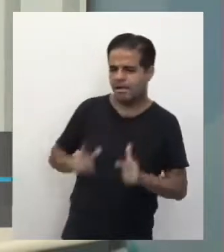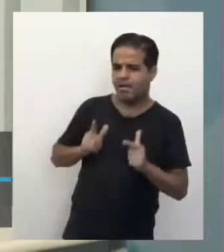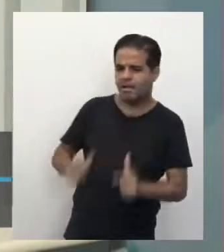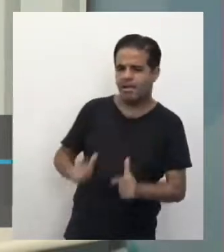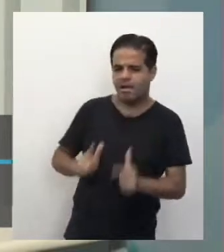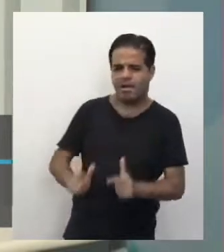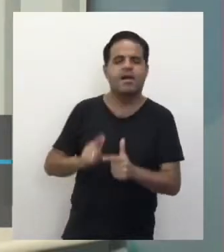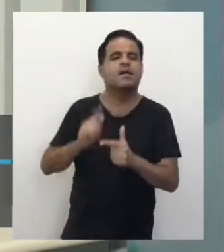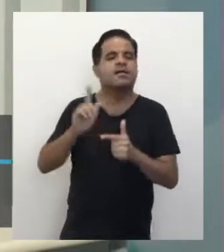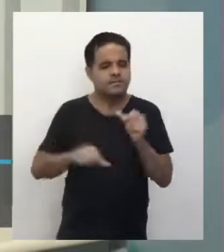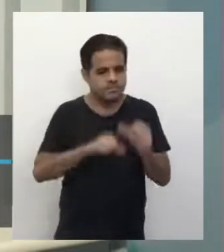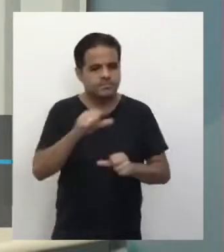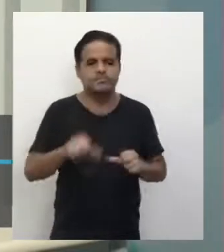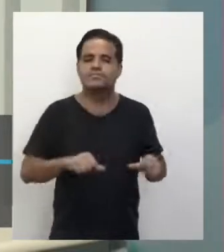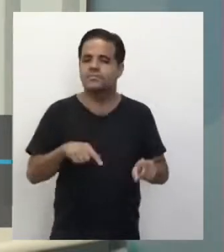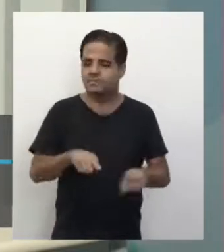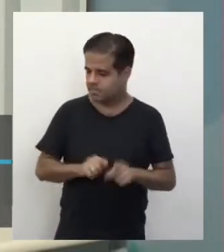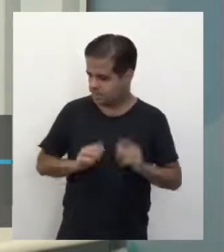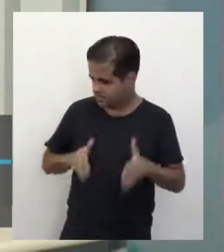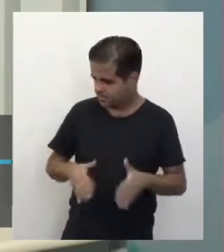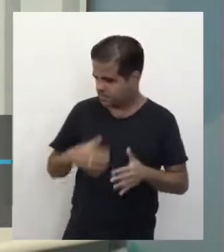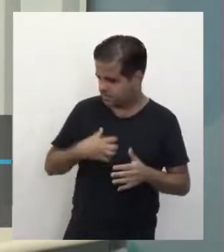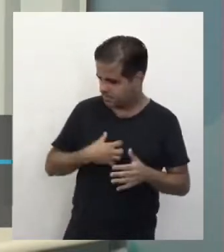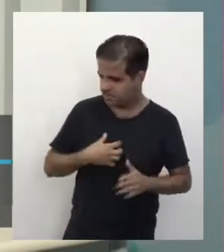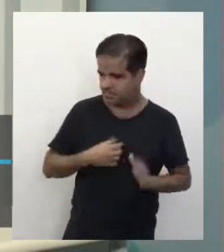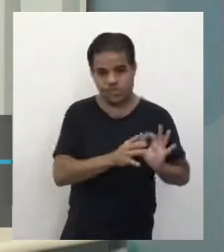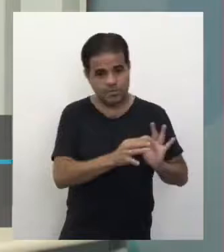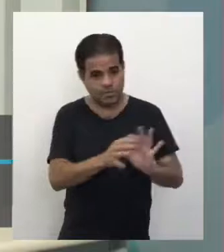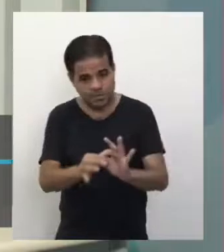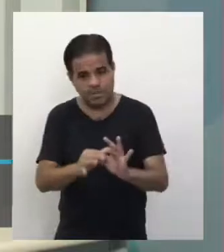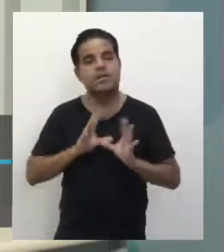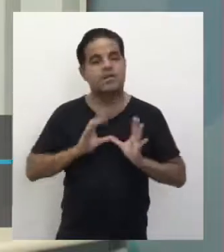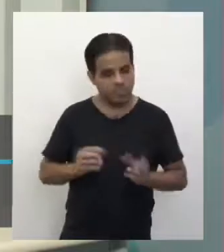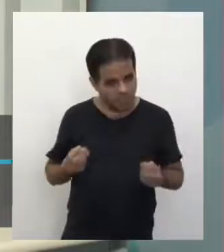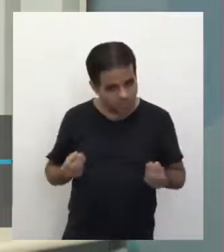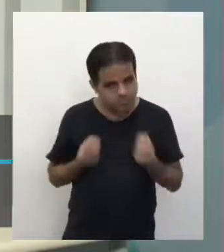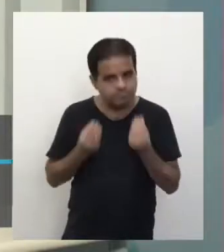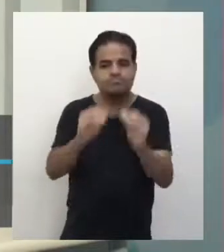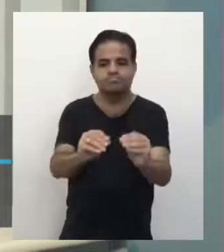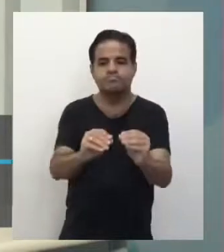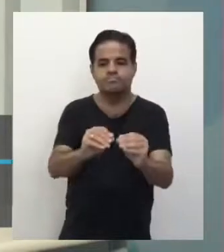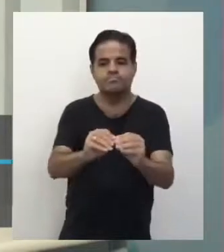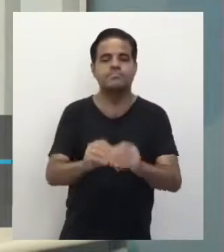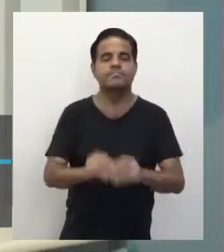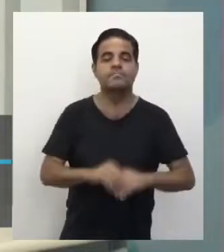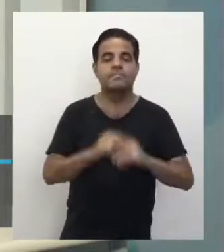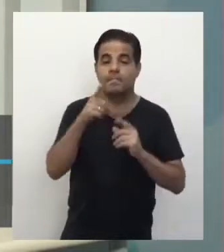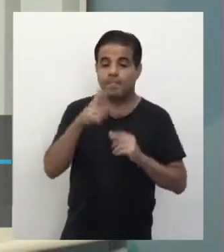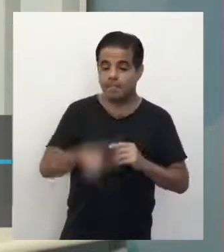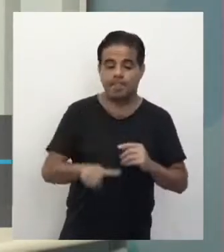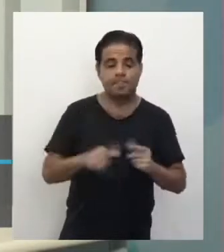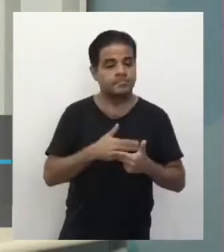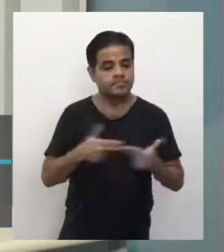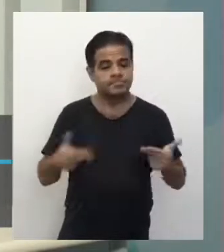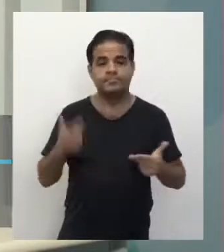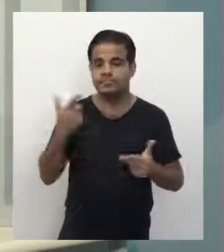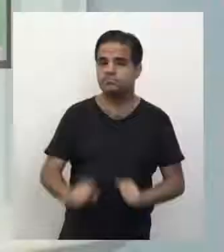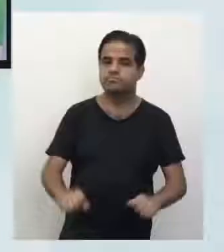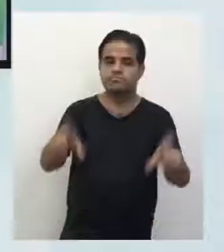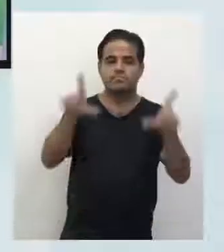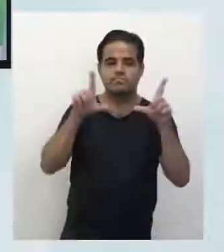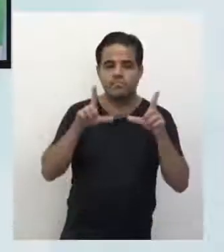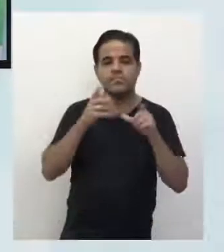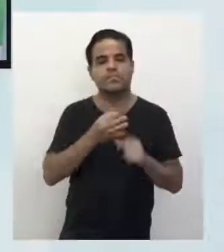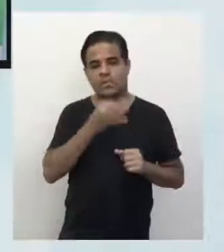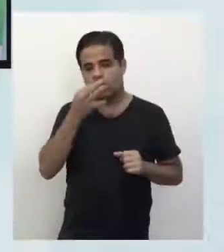Então, ele também muda conforme o contexto, ele pode ser remixado, ok? E mais aí para vocês uma imagem. Vamos